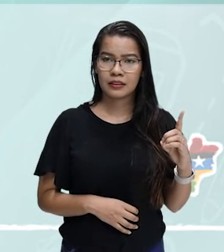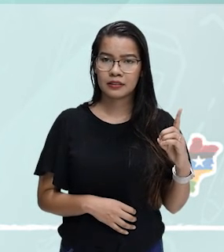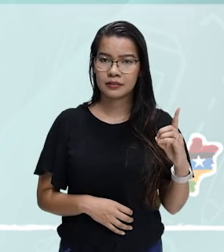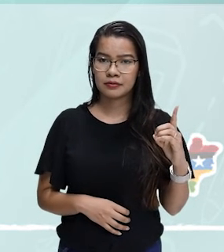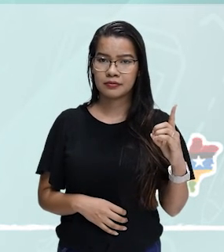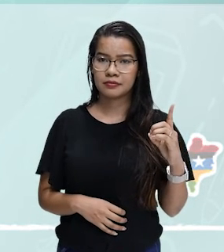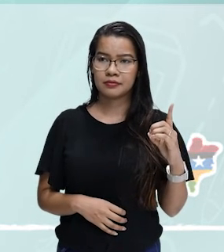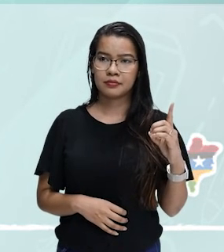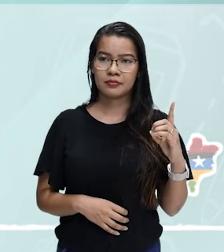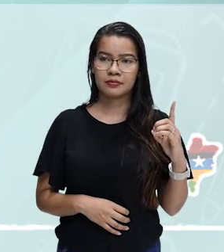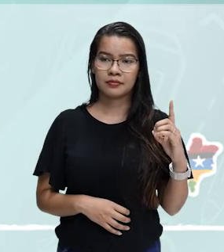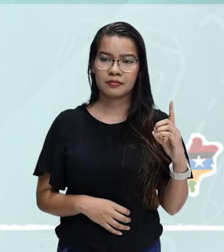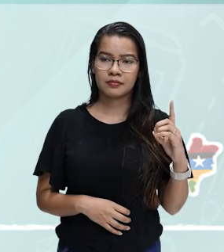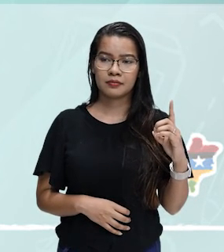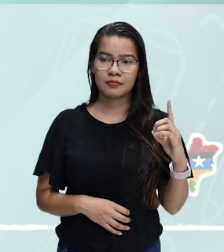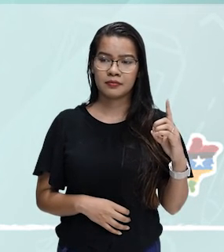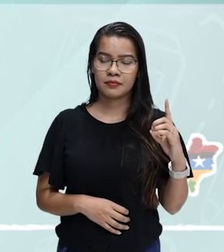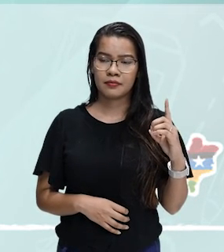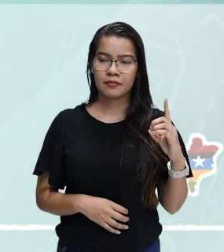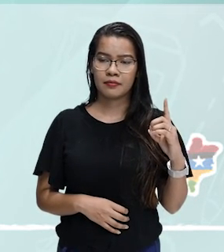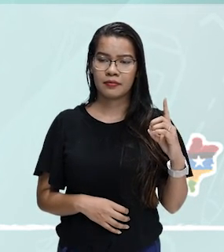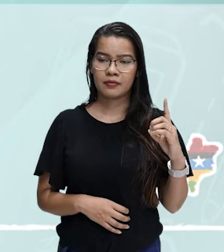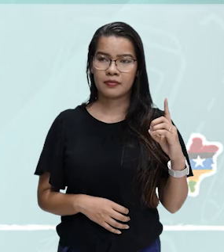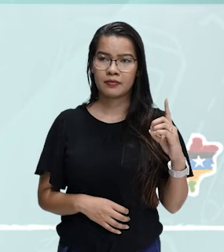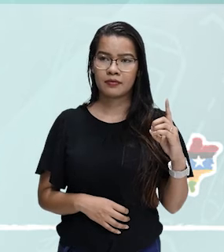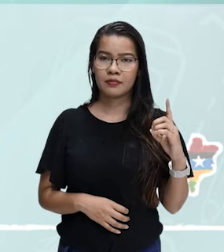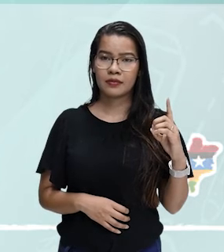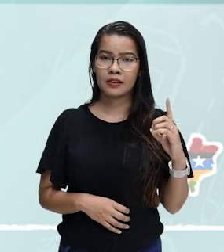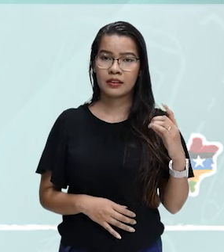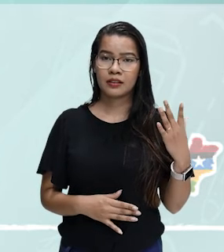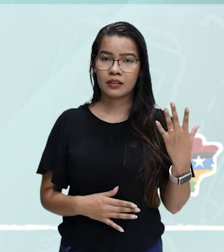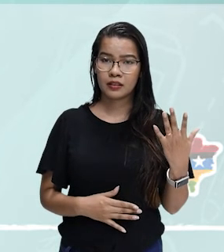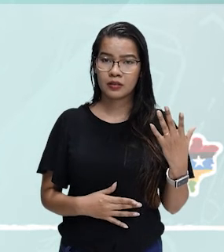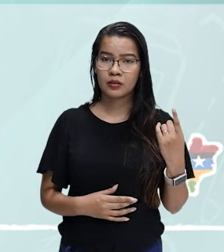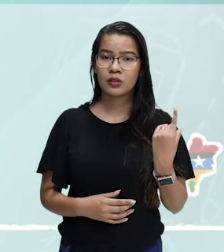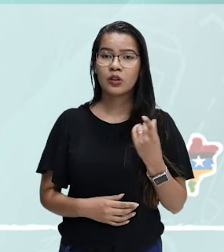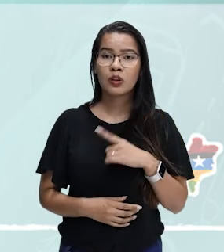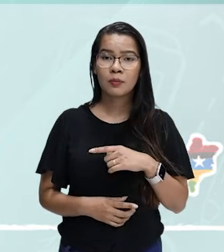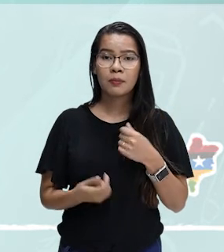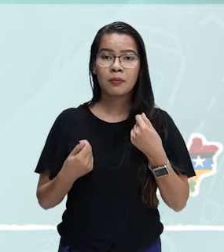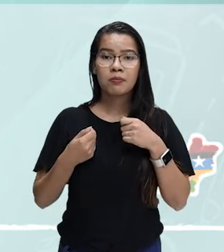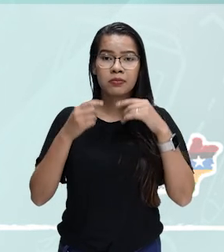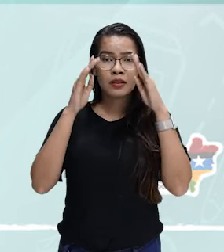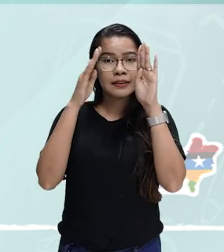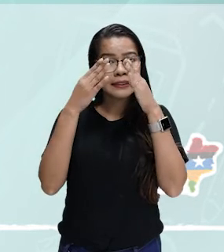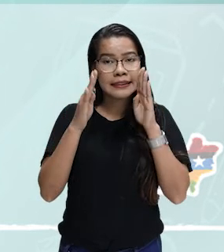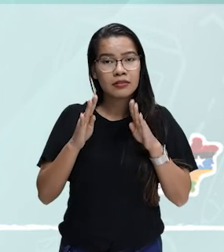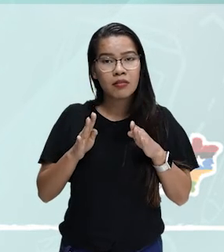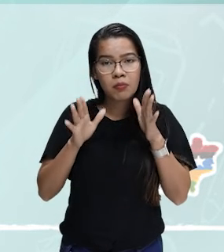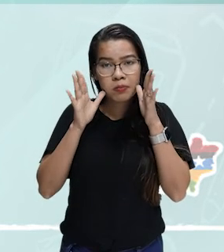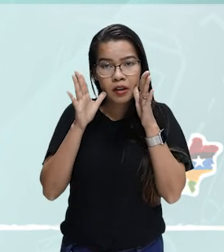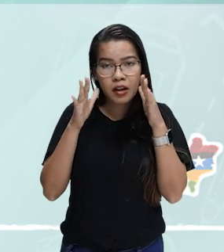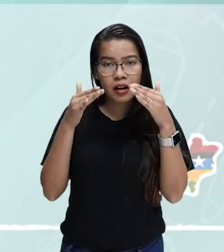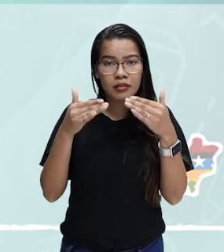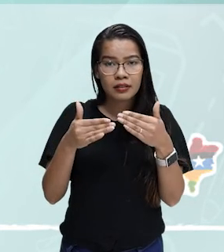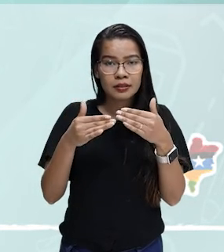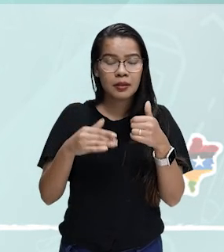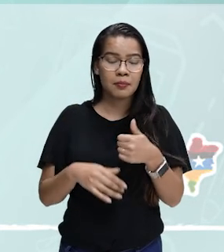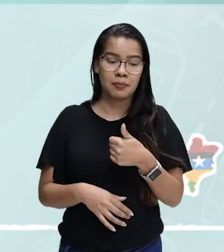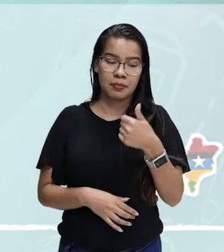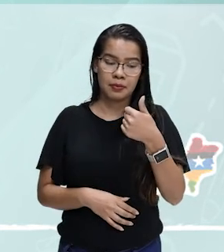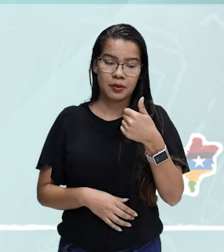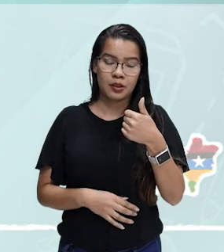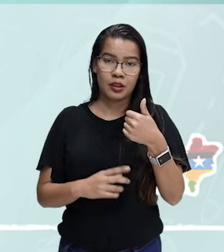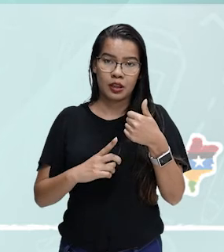Precisa-se de pedreiros. Olha aqui, a gente tem que ficar atento. Primeiro, eu tenho